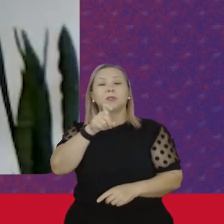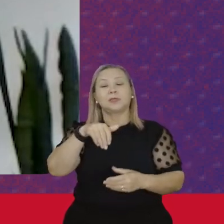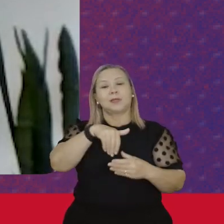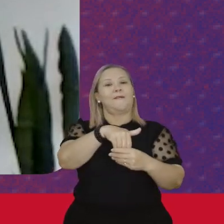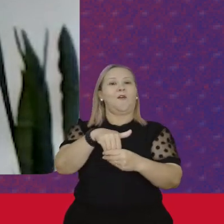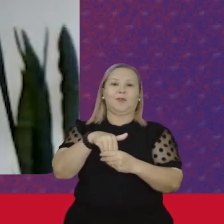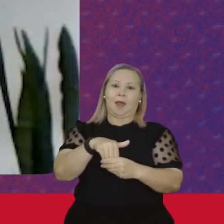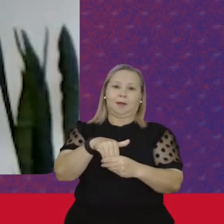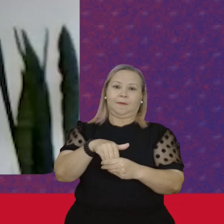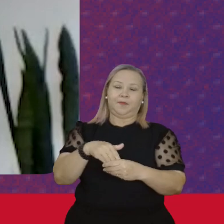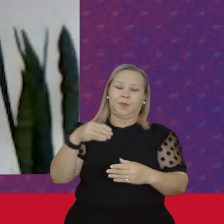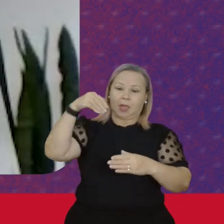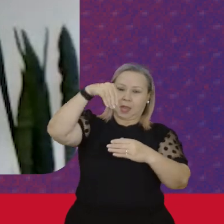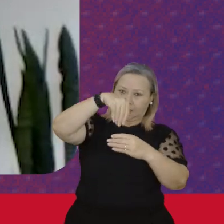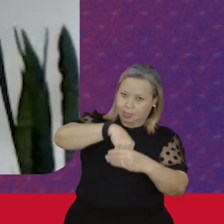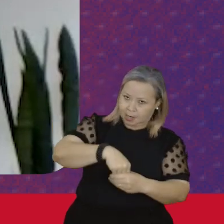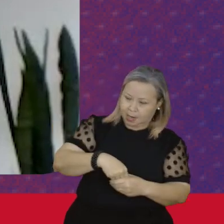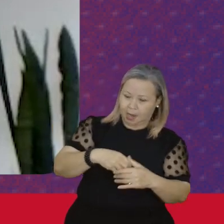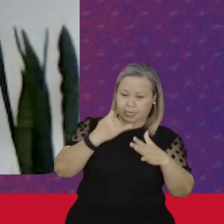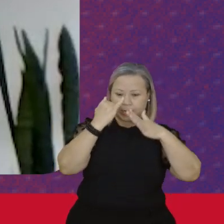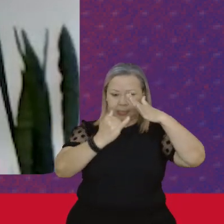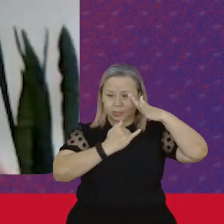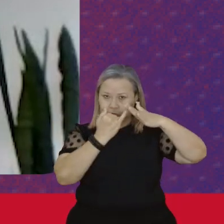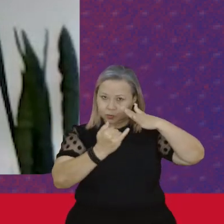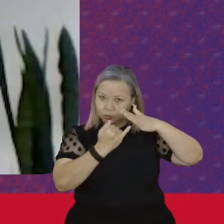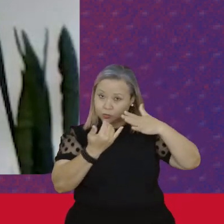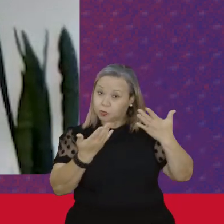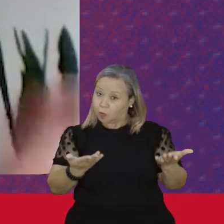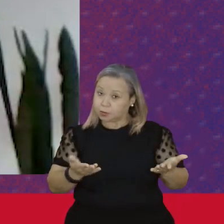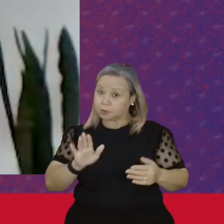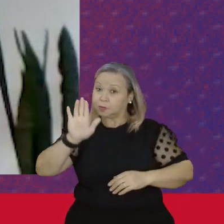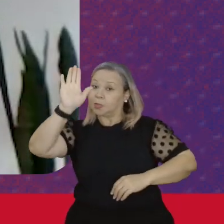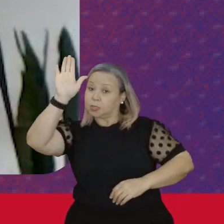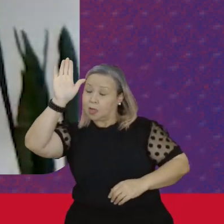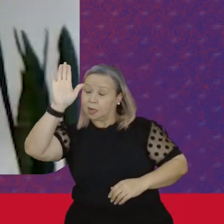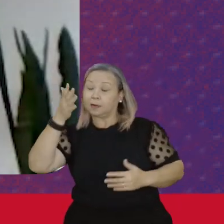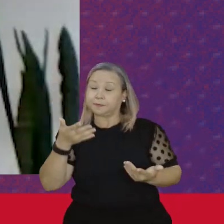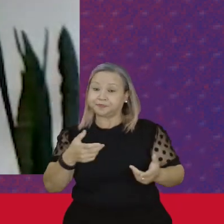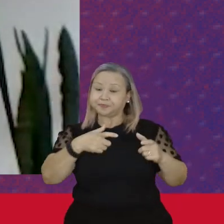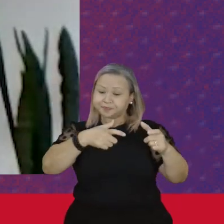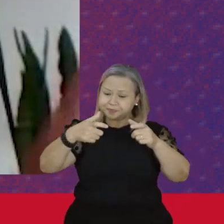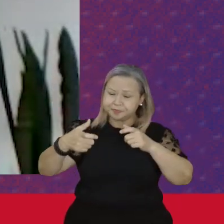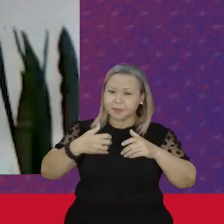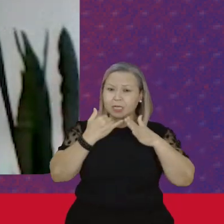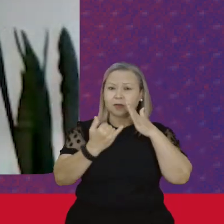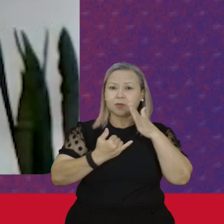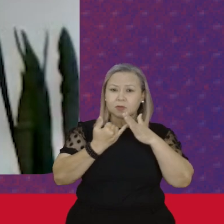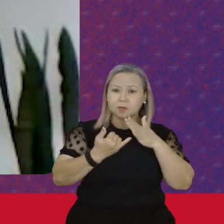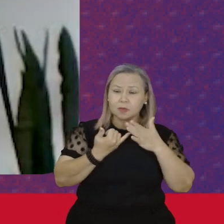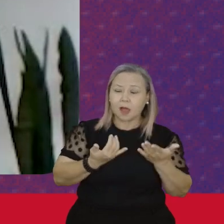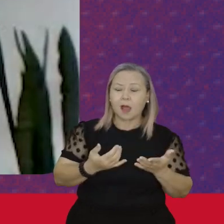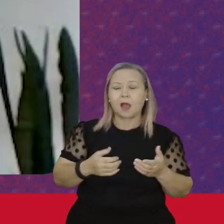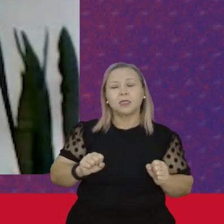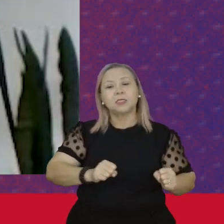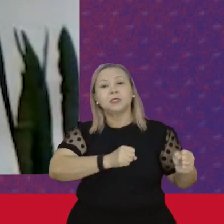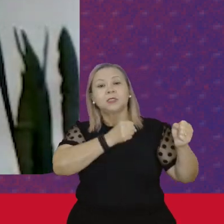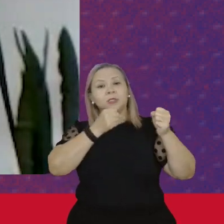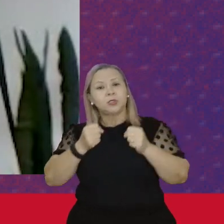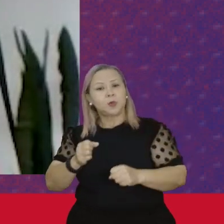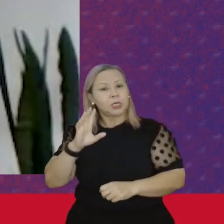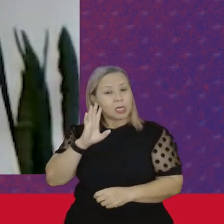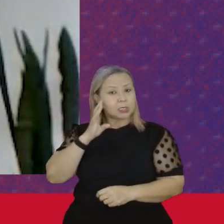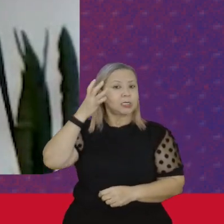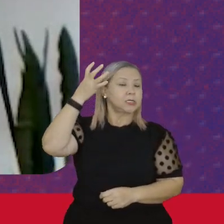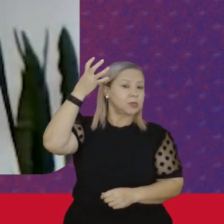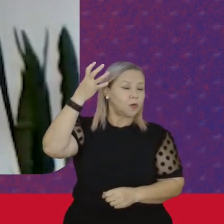né, de entrar nas instituições, tanto nos espaços institucionais de poder, de